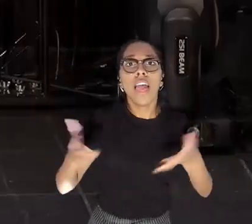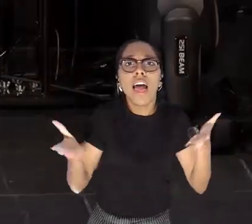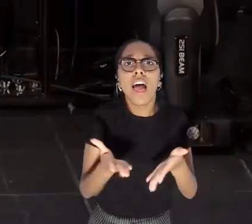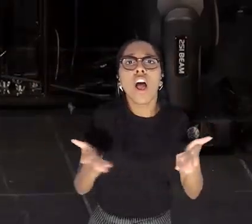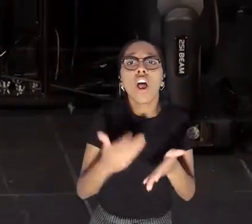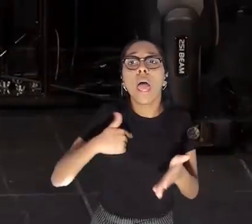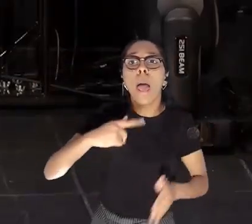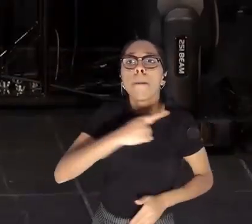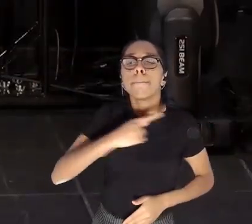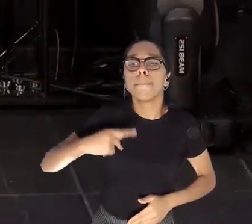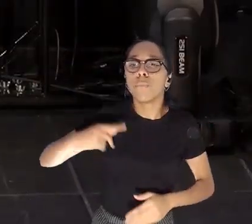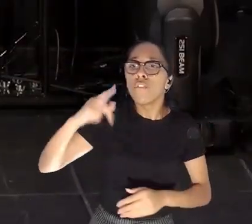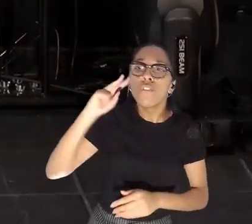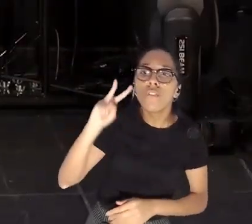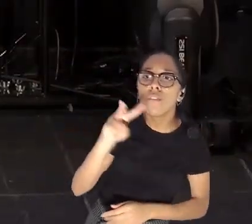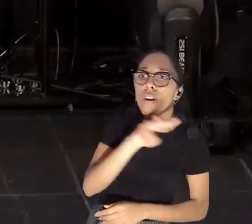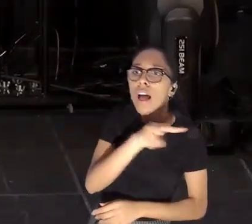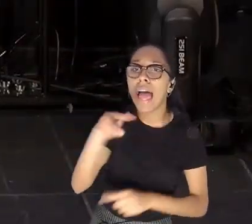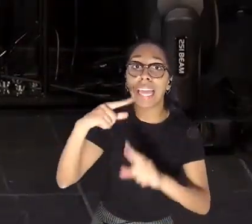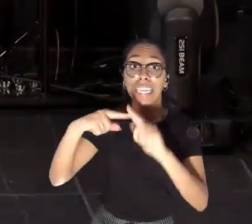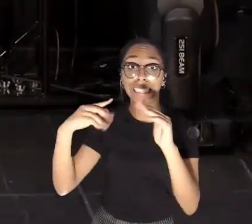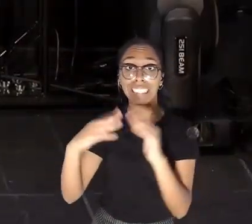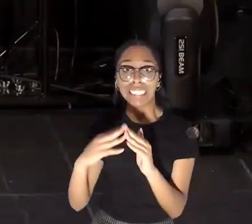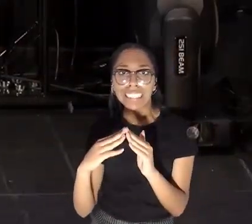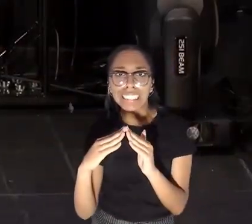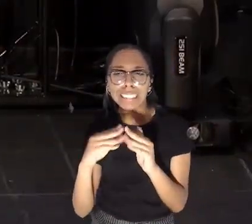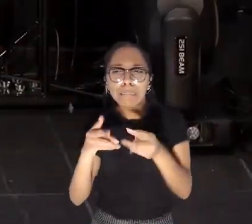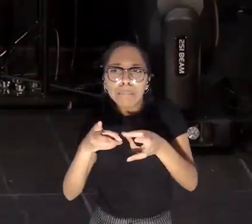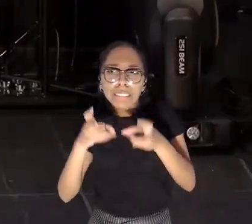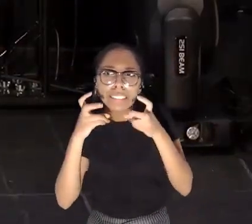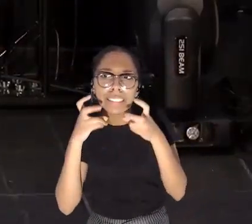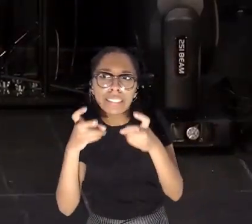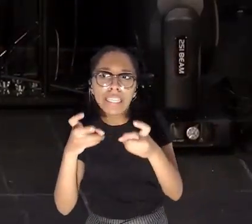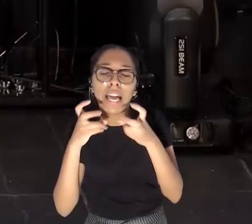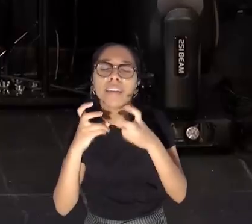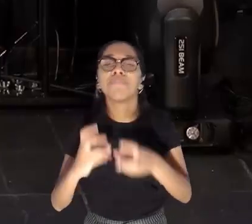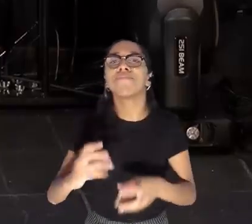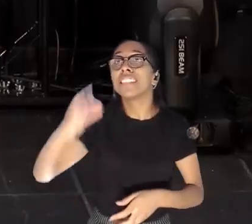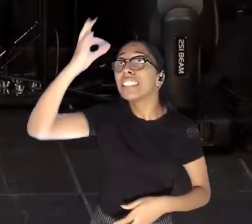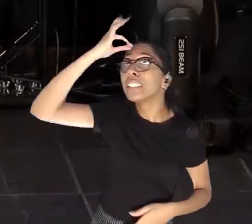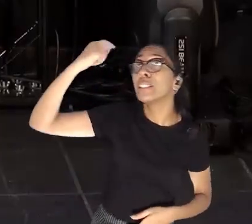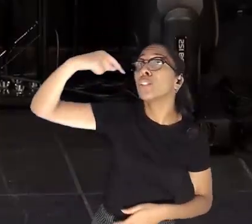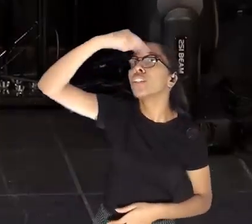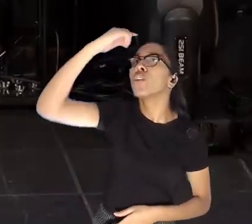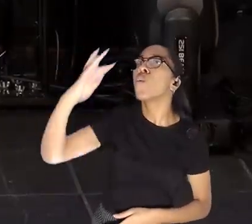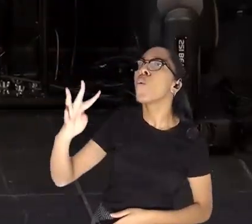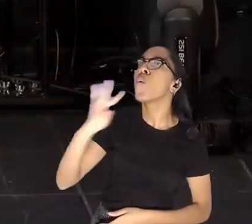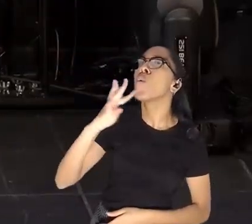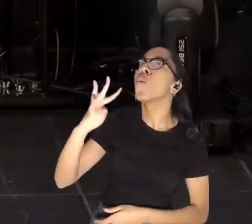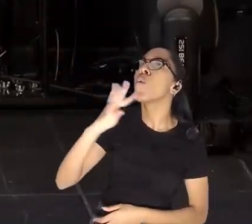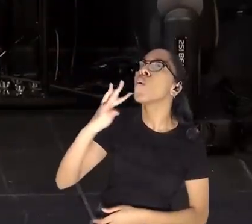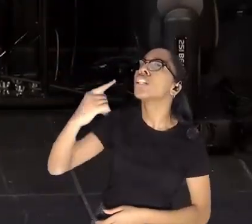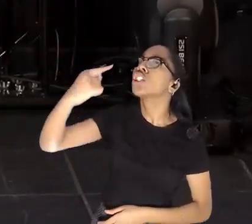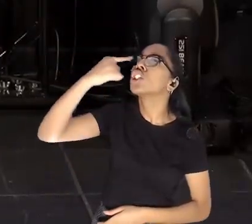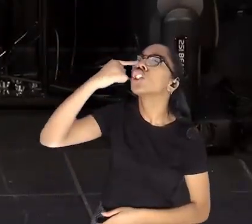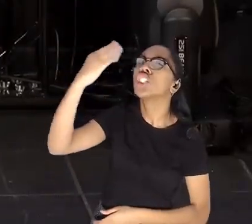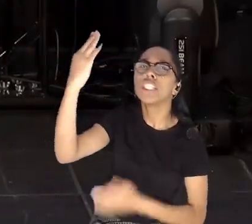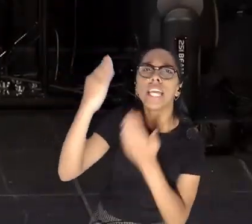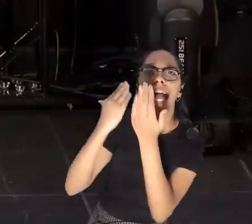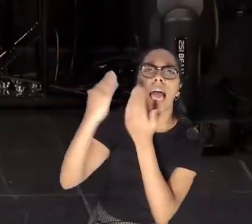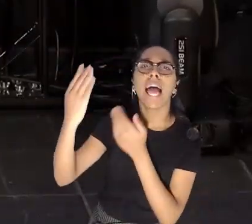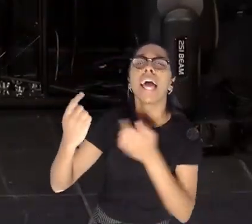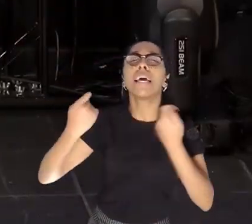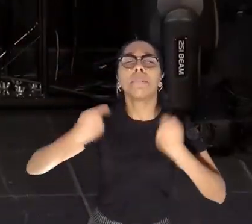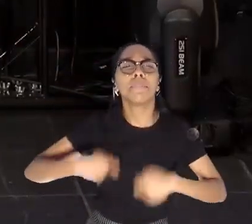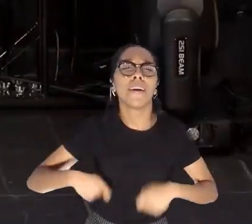igreja, ela tem uma necessidade de conhecer o Espírito Santo mais profundamente. Durante muito tempo, a gente buscou o Espírito Santo